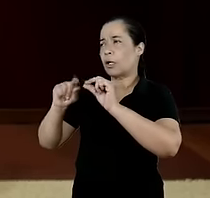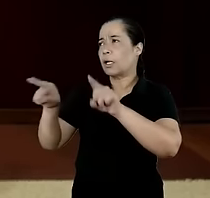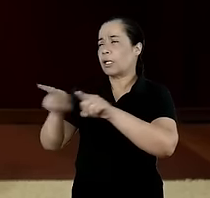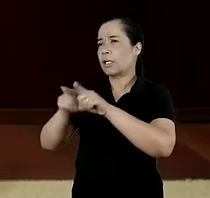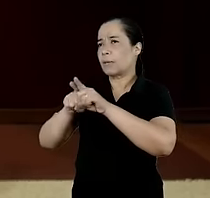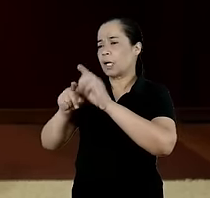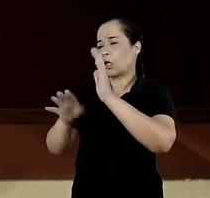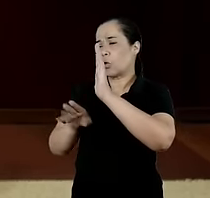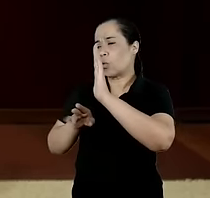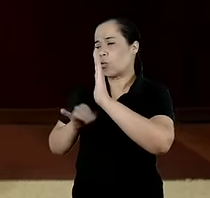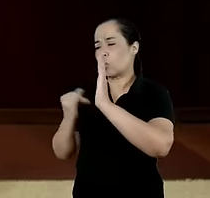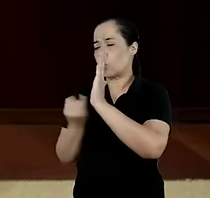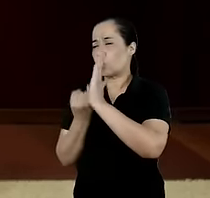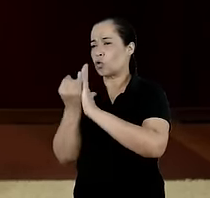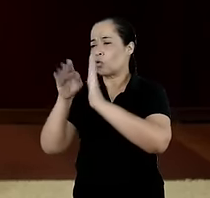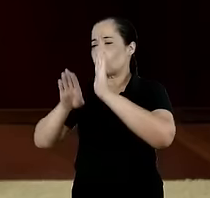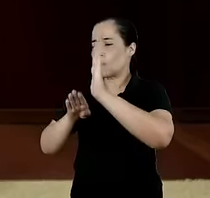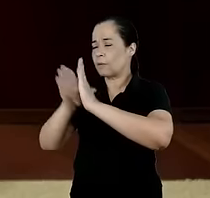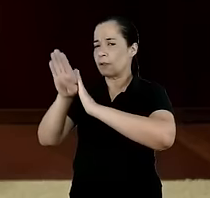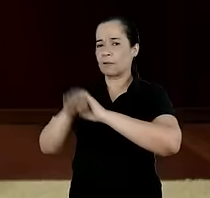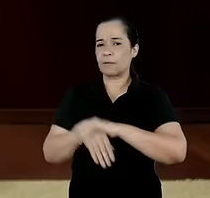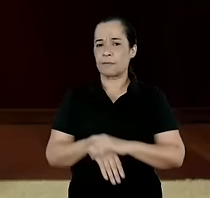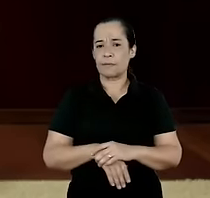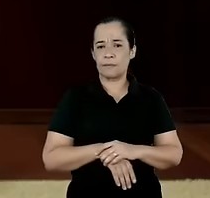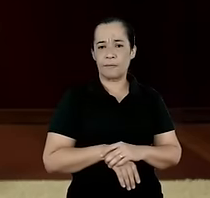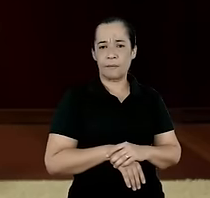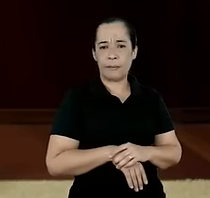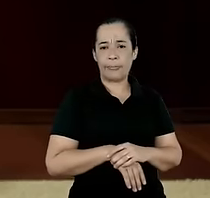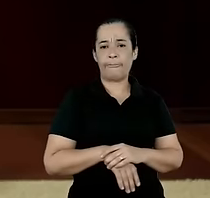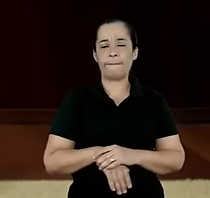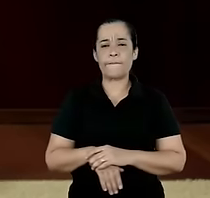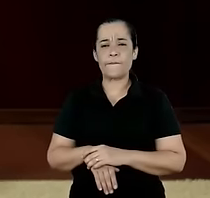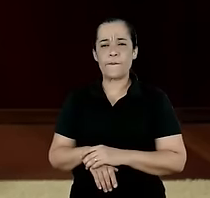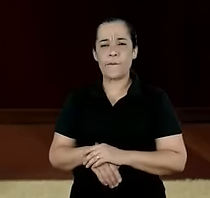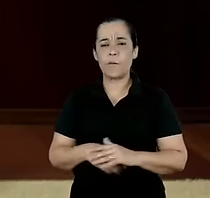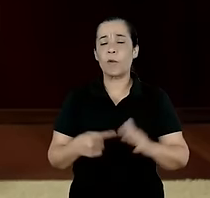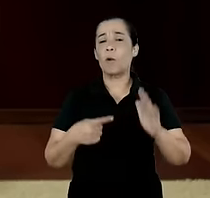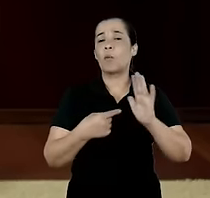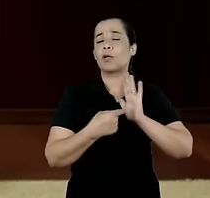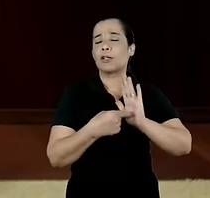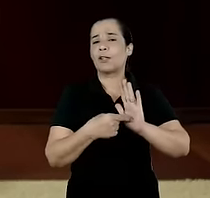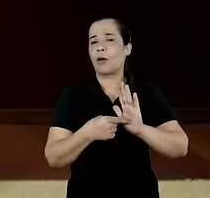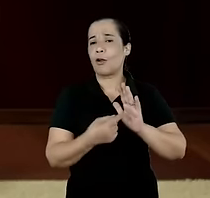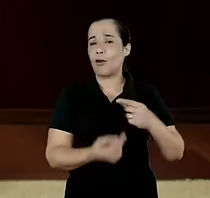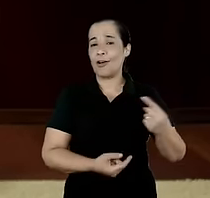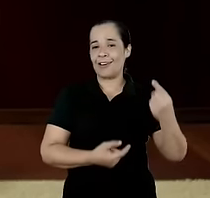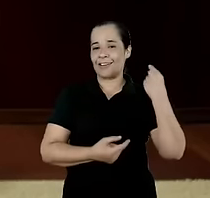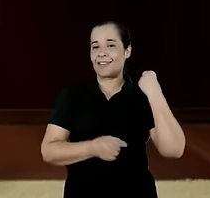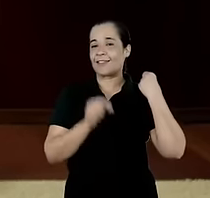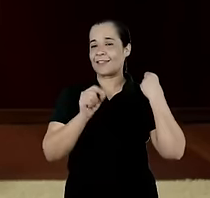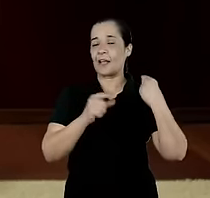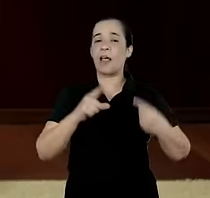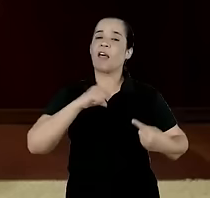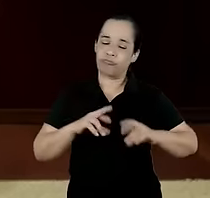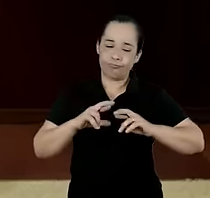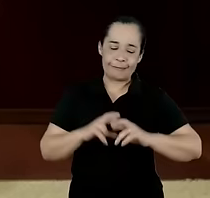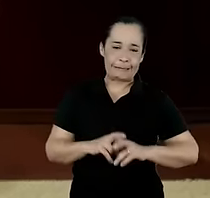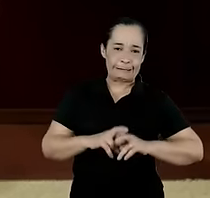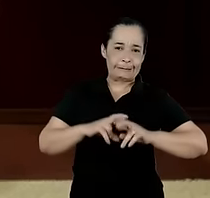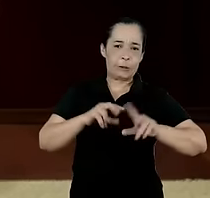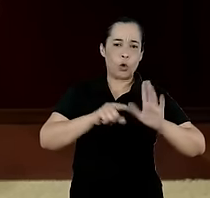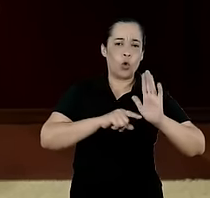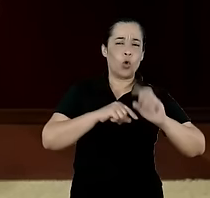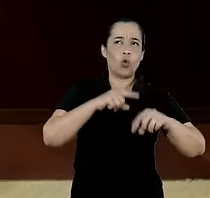resposta dele ele que também concatena com uma parte que ele tinha colocado anteriormente que é a gente ainda tem um diferencial de juros bastante